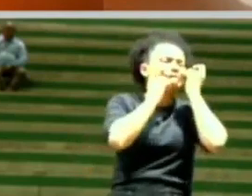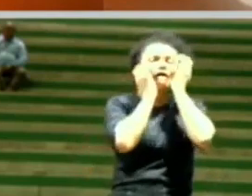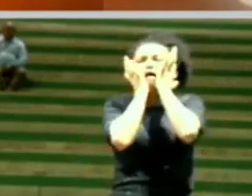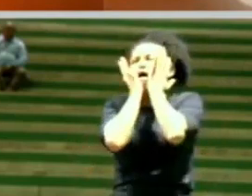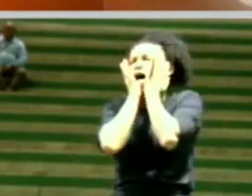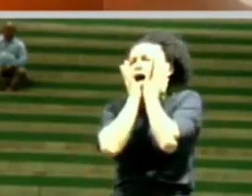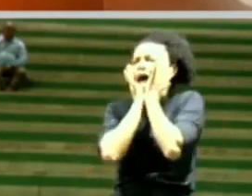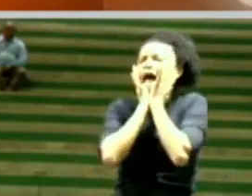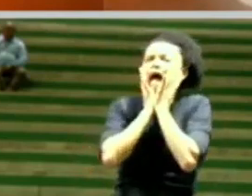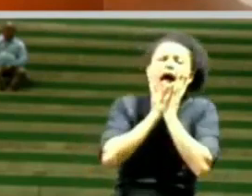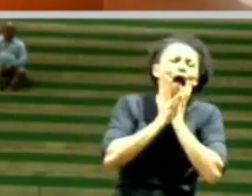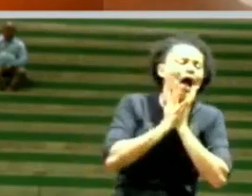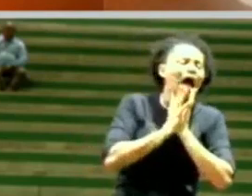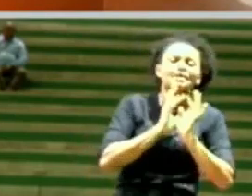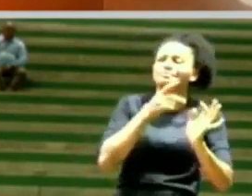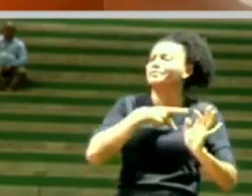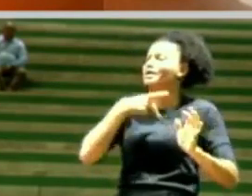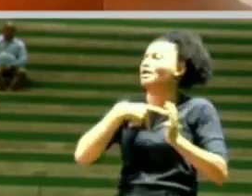pastor, me ajude.